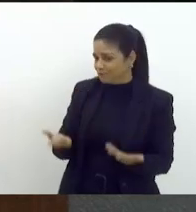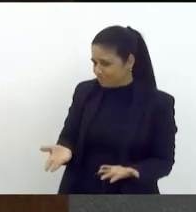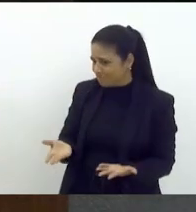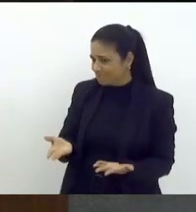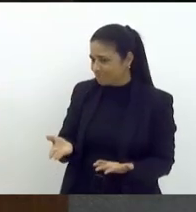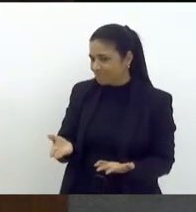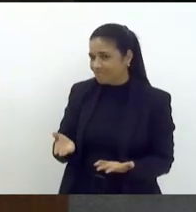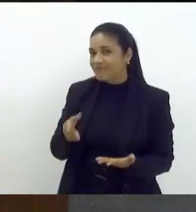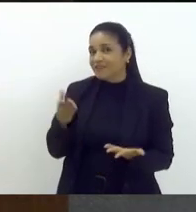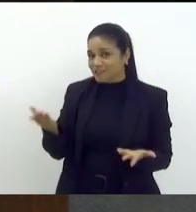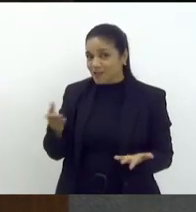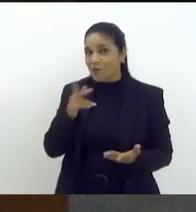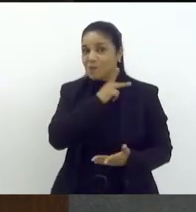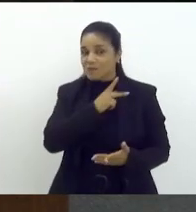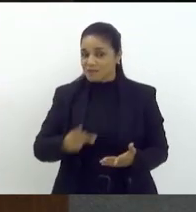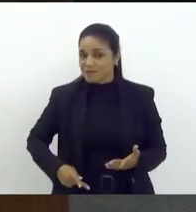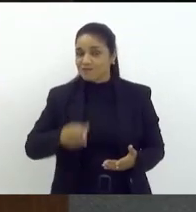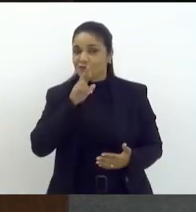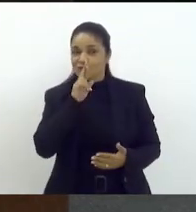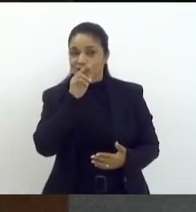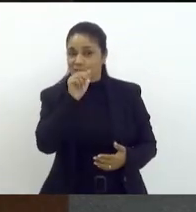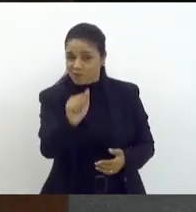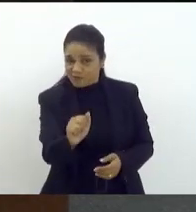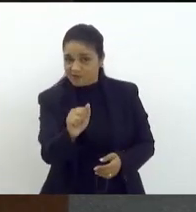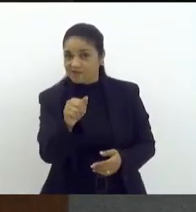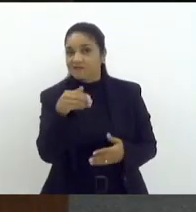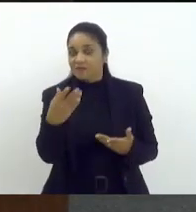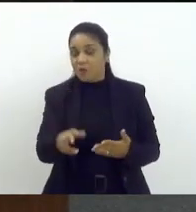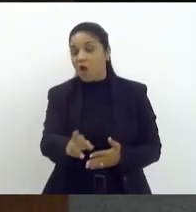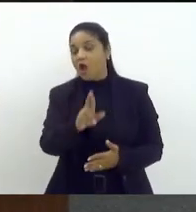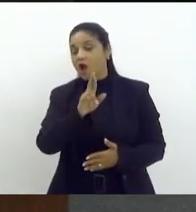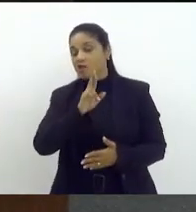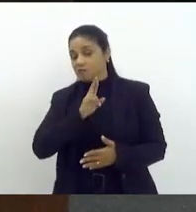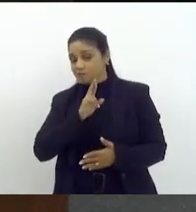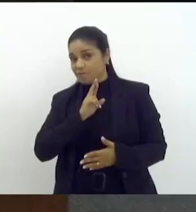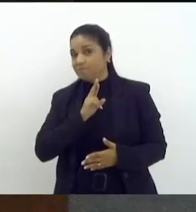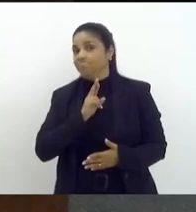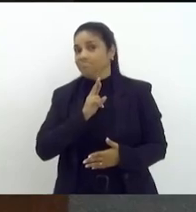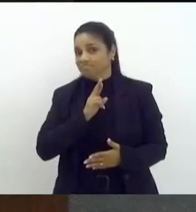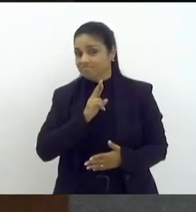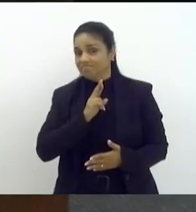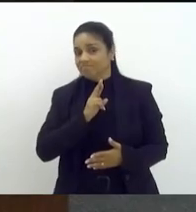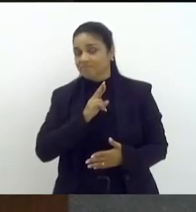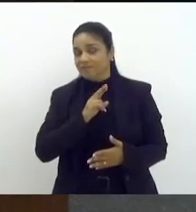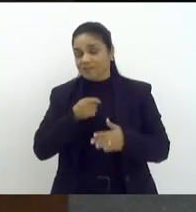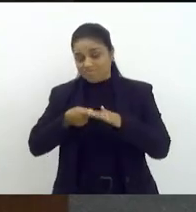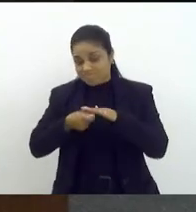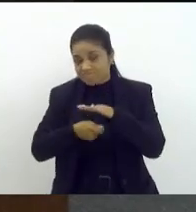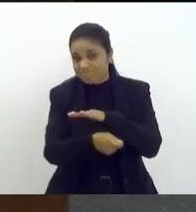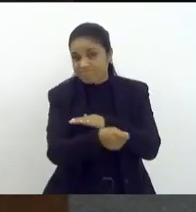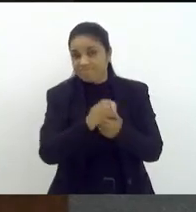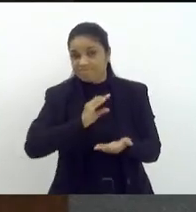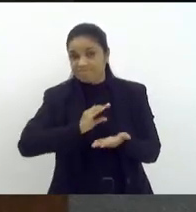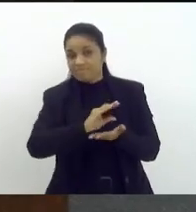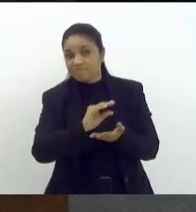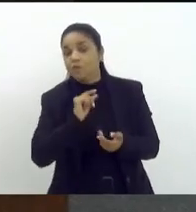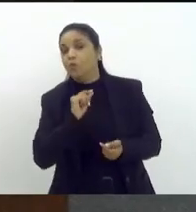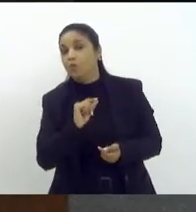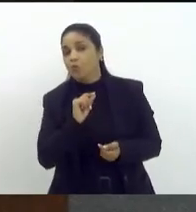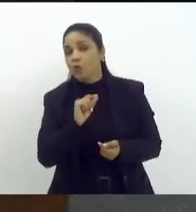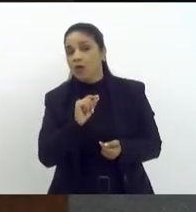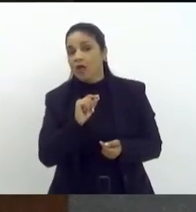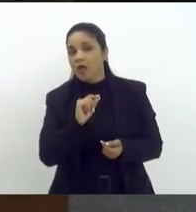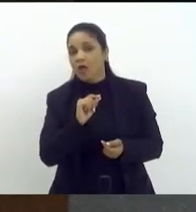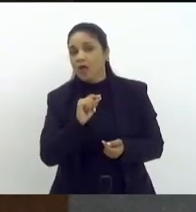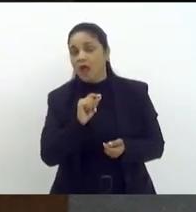este ponto é nevráulico obtém a resposta que a ausência de investimento se dá inclusive porque